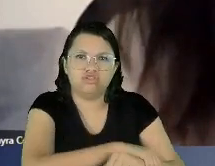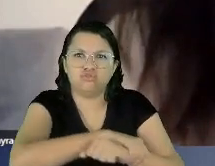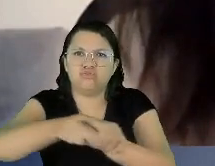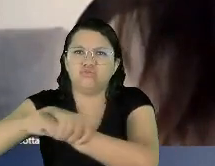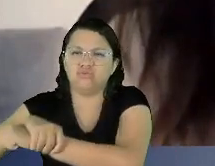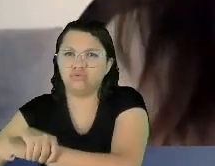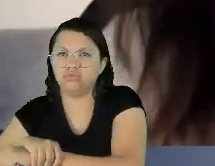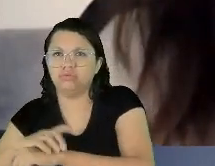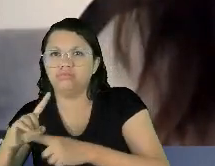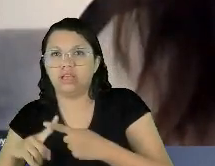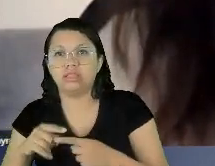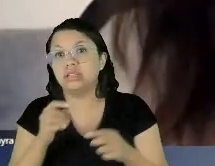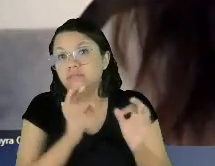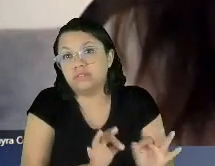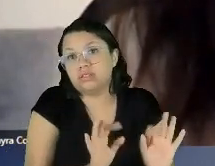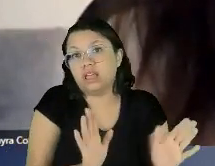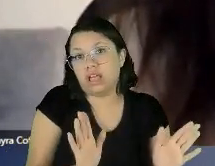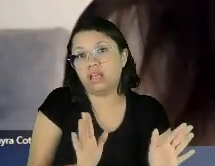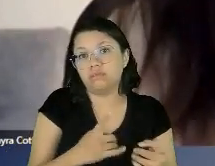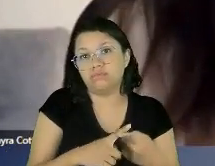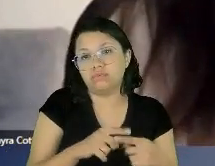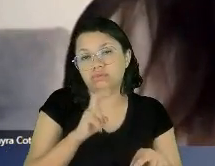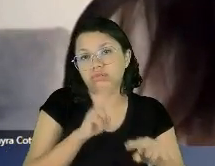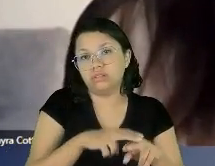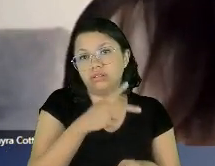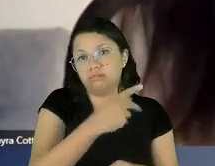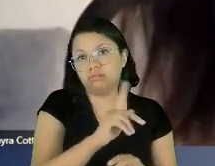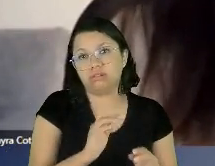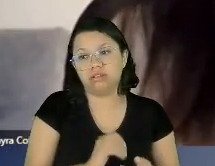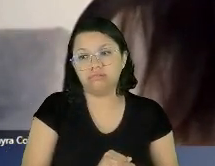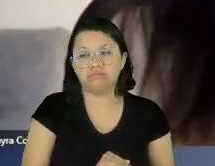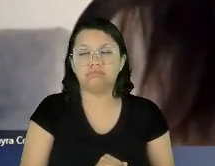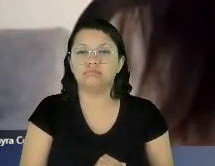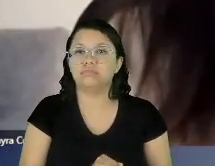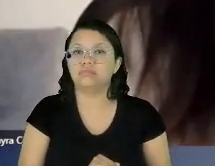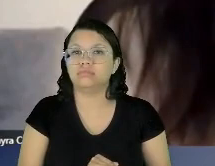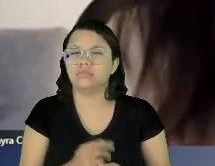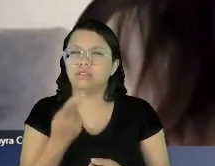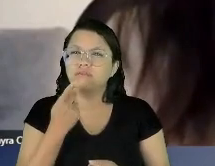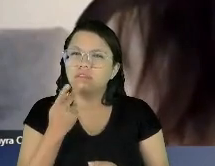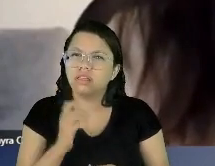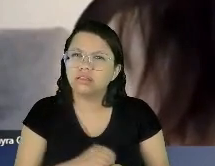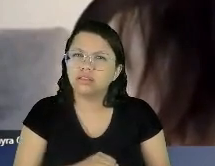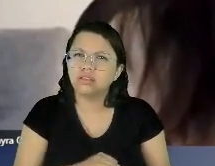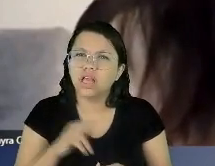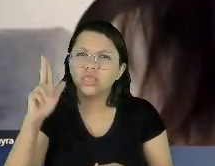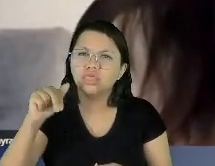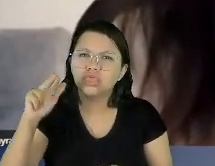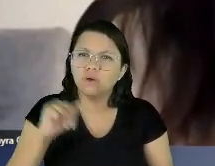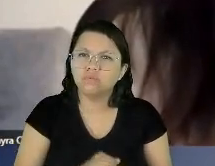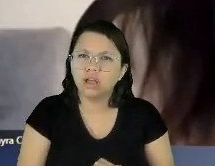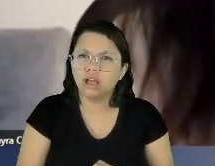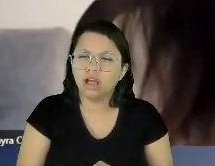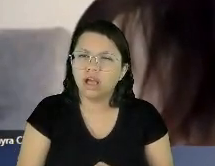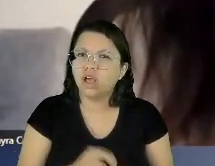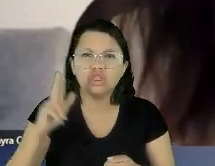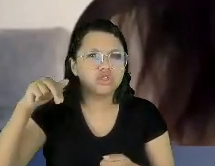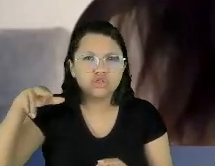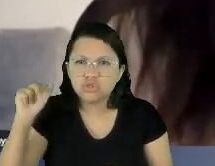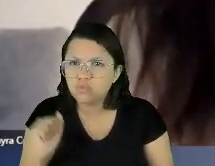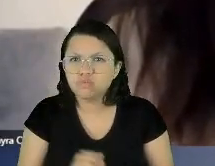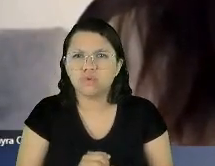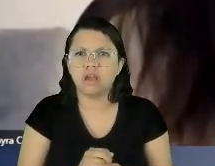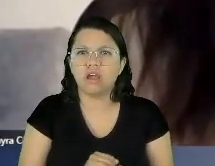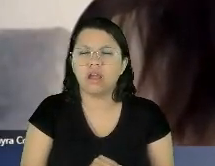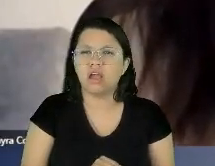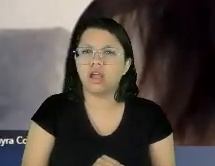falou, ele me tirou do lugar, mas ele estava certo, porque eu sentei no lugar dele. Aí eu falei,